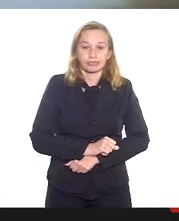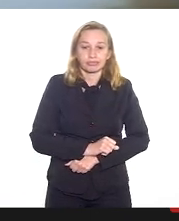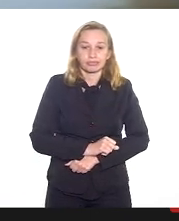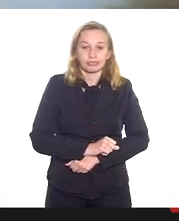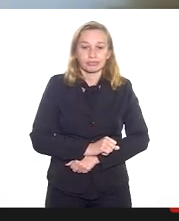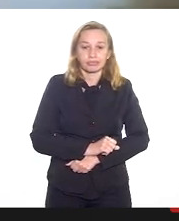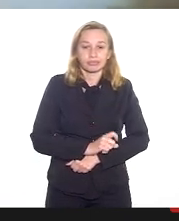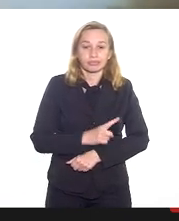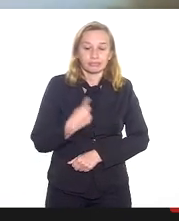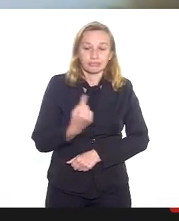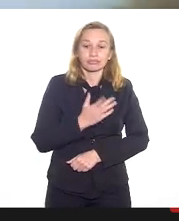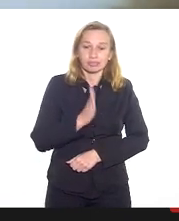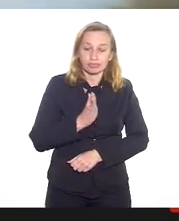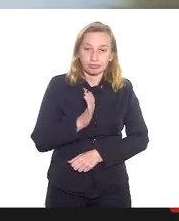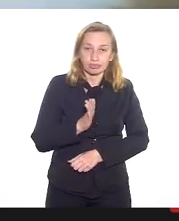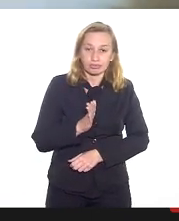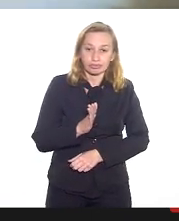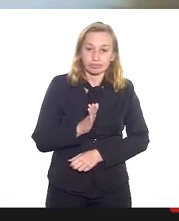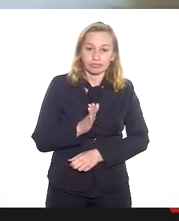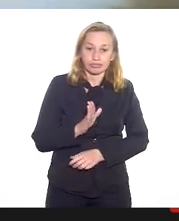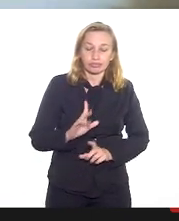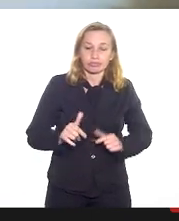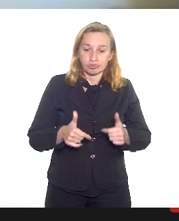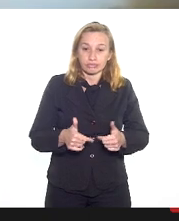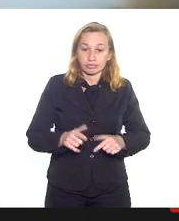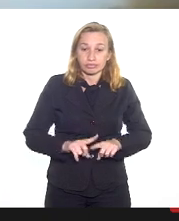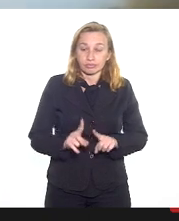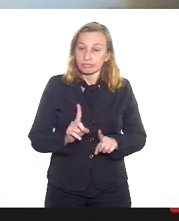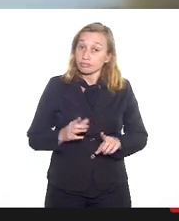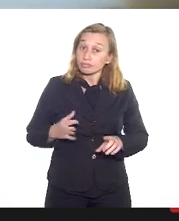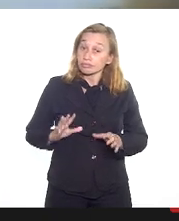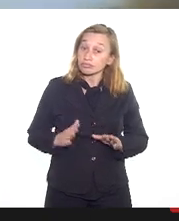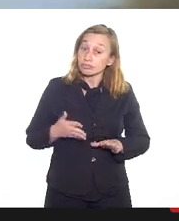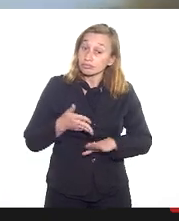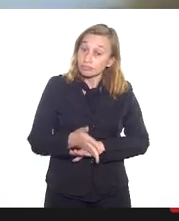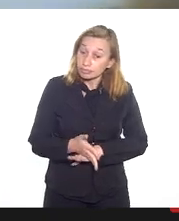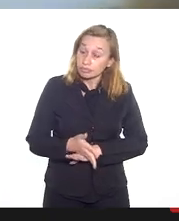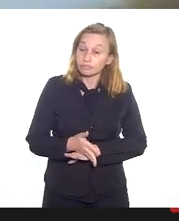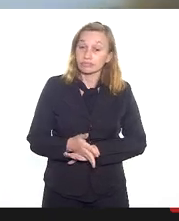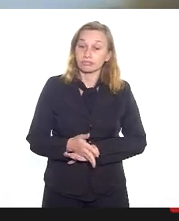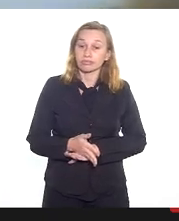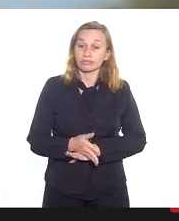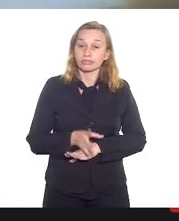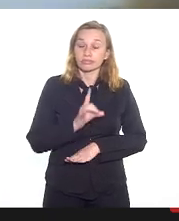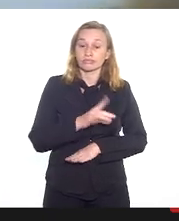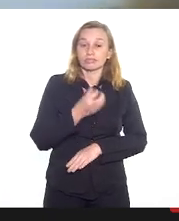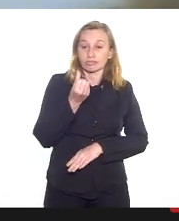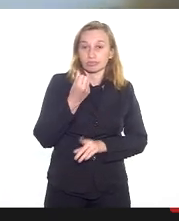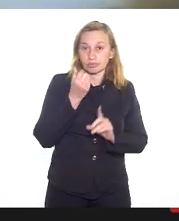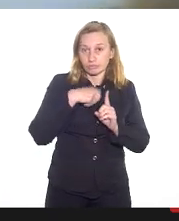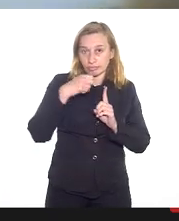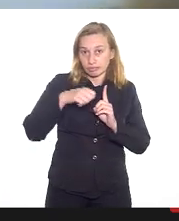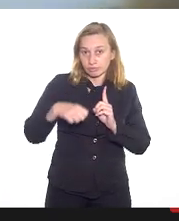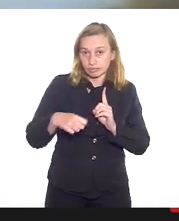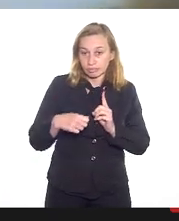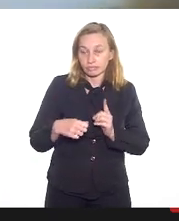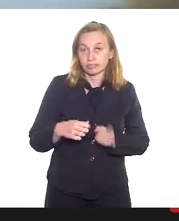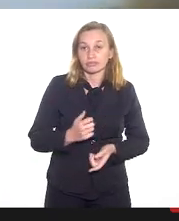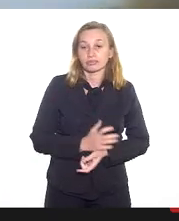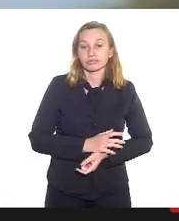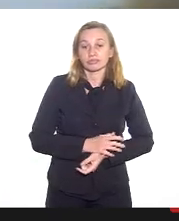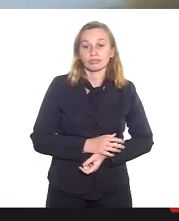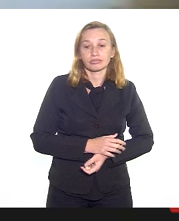que nós já aderimos, mas não entramos, aderimos. Temos 6 meses, dos quais quase um